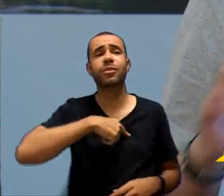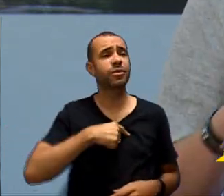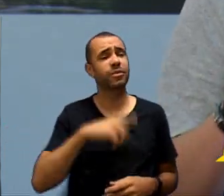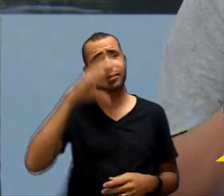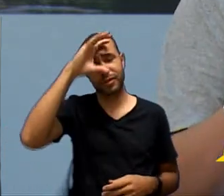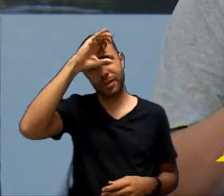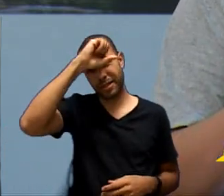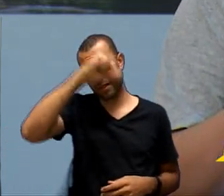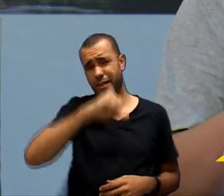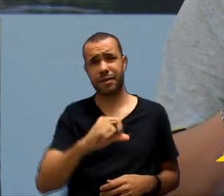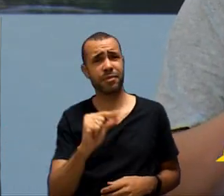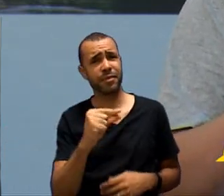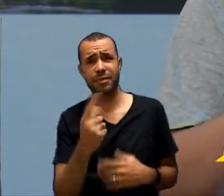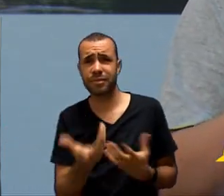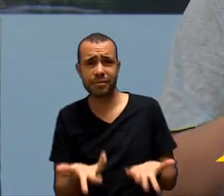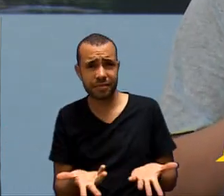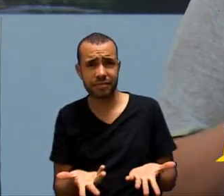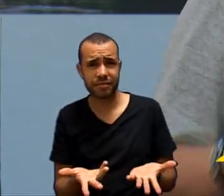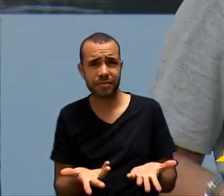que seja